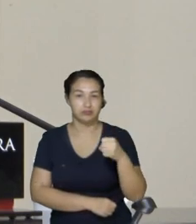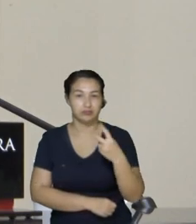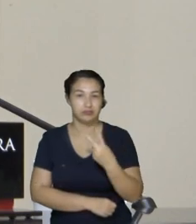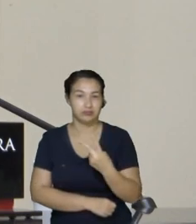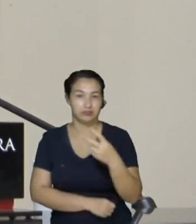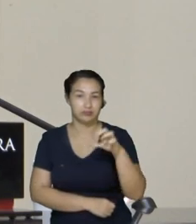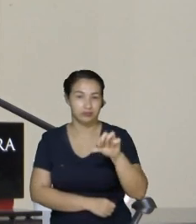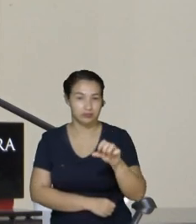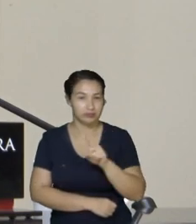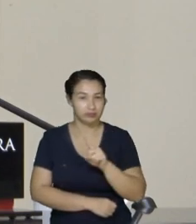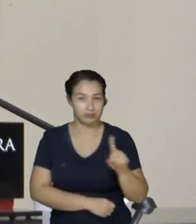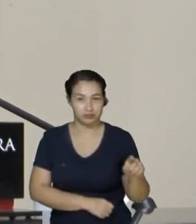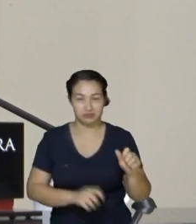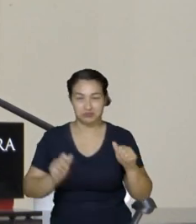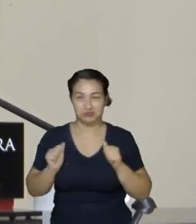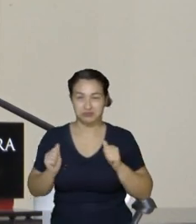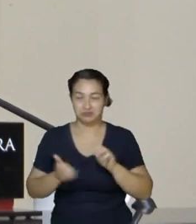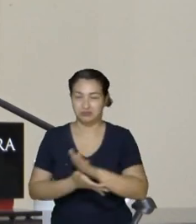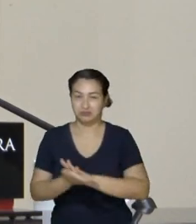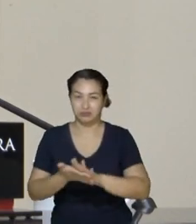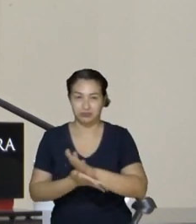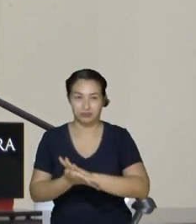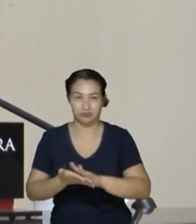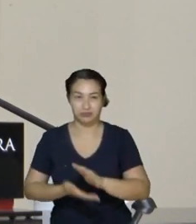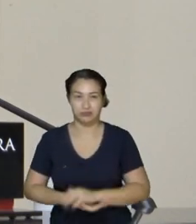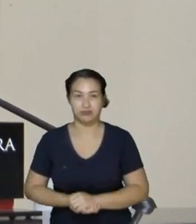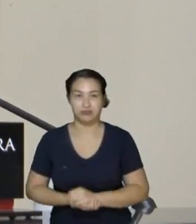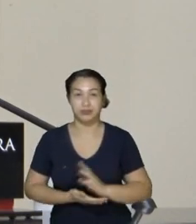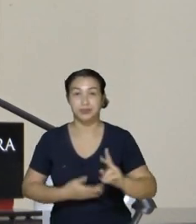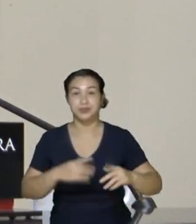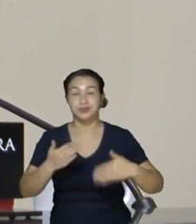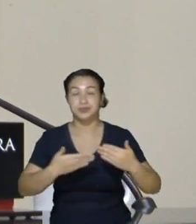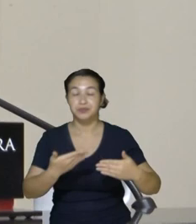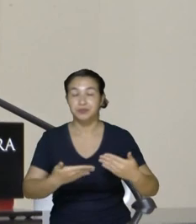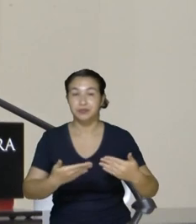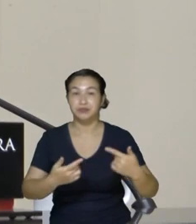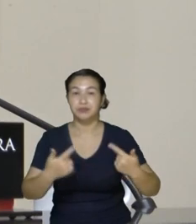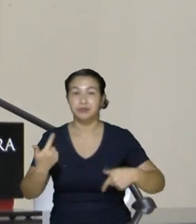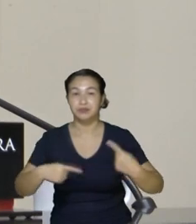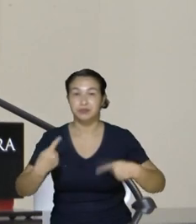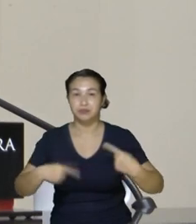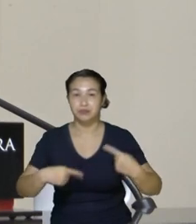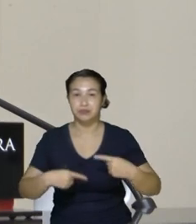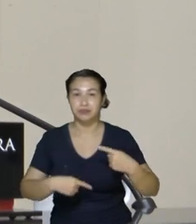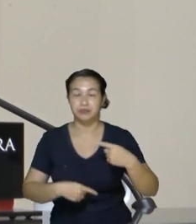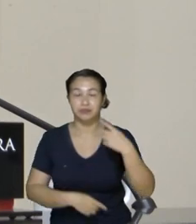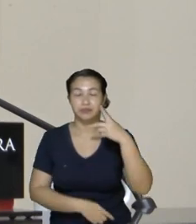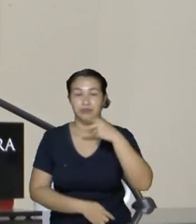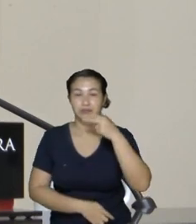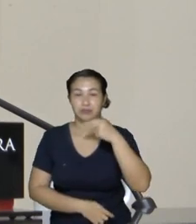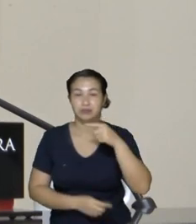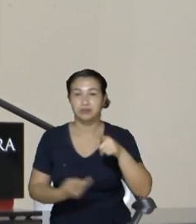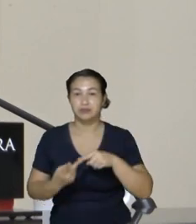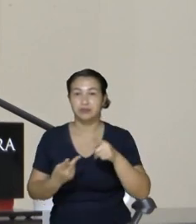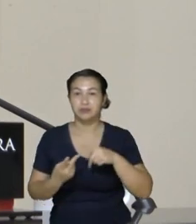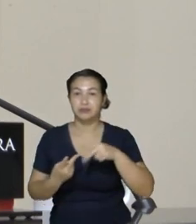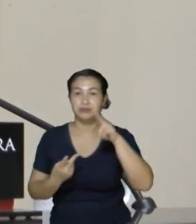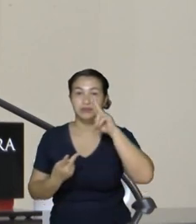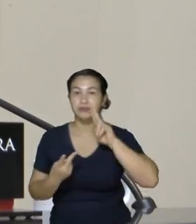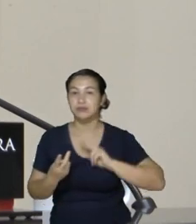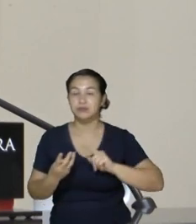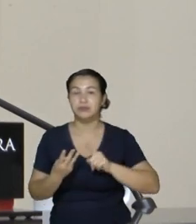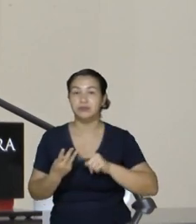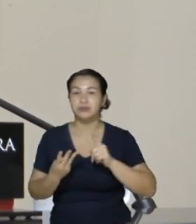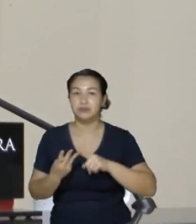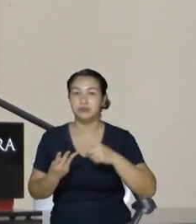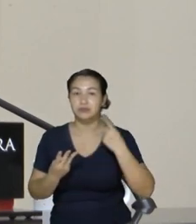29 votos não e nenhuma abstenção. Após ser discutido pelos senhores deputados Kennedy Nunes e Ivan Nats e pela